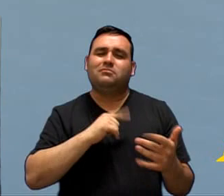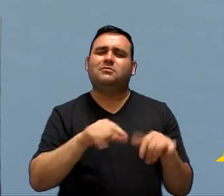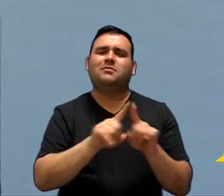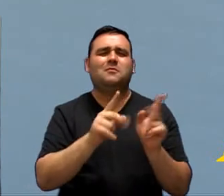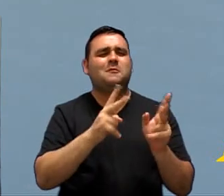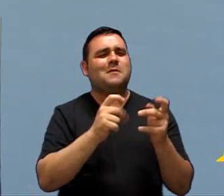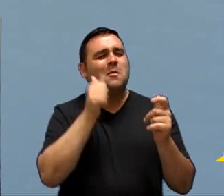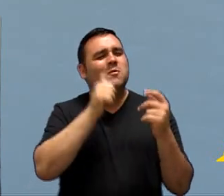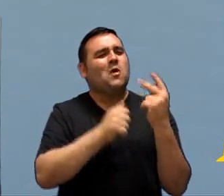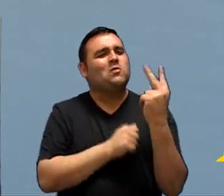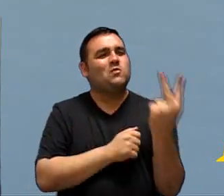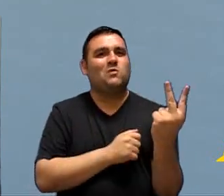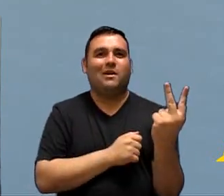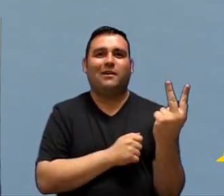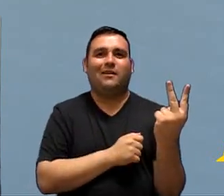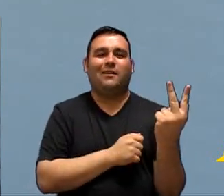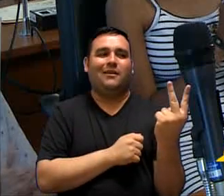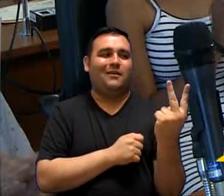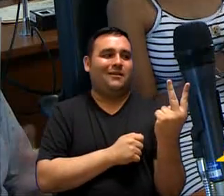vi que tinha duas mulheres,